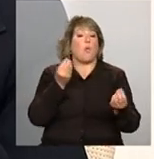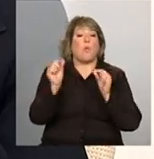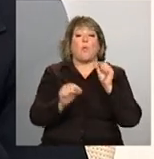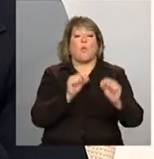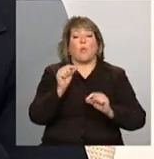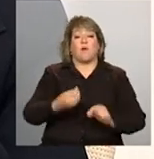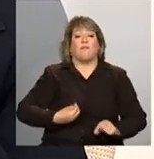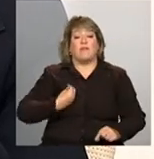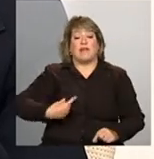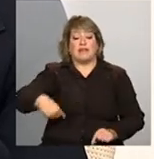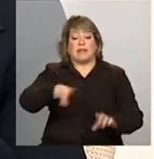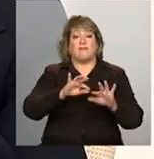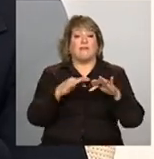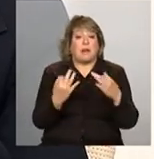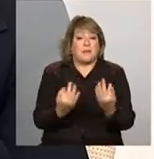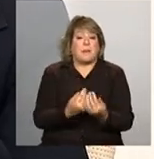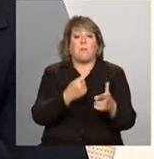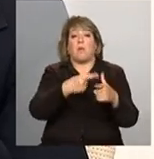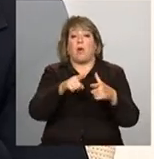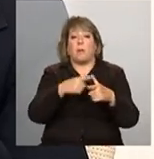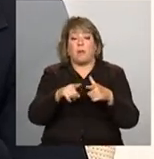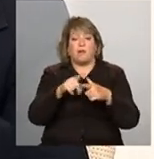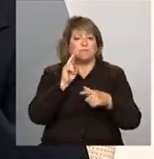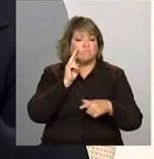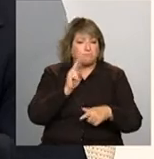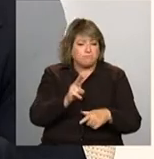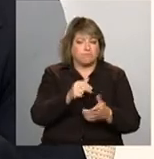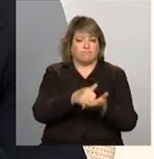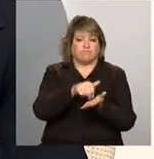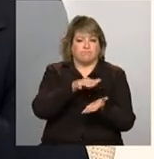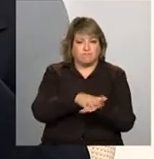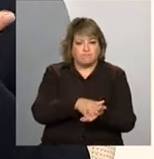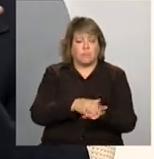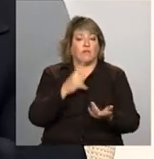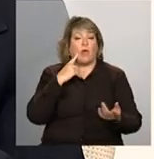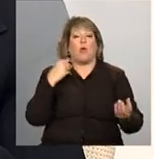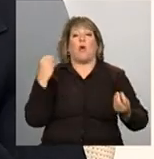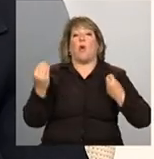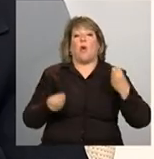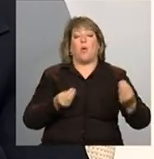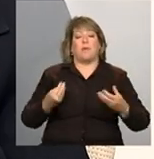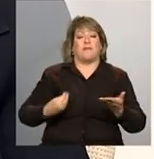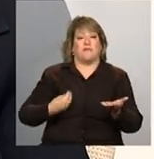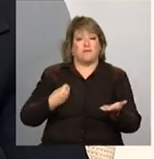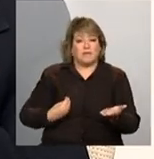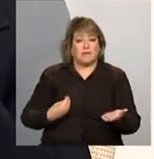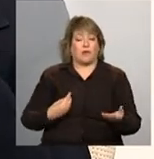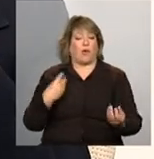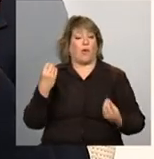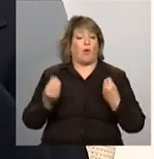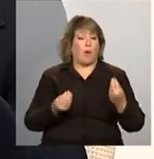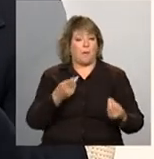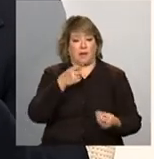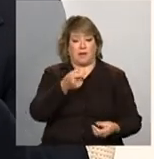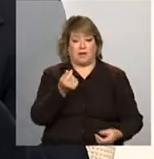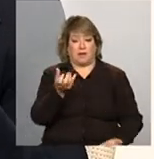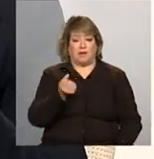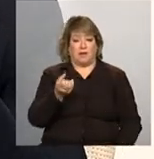dessas famílias, né, como que eles estão vivendo, como que esse beneficiário está, ele